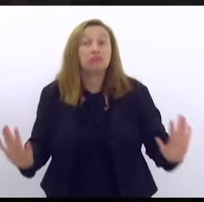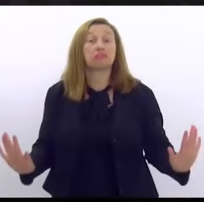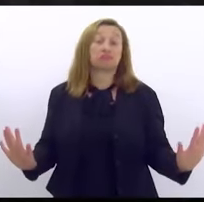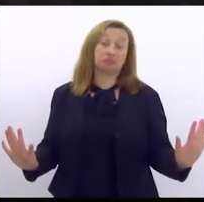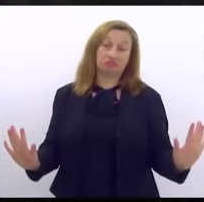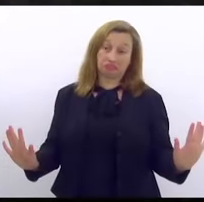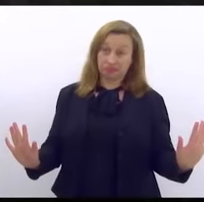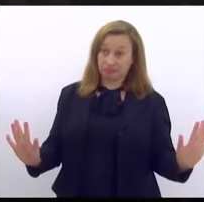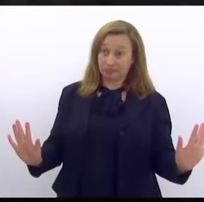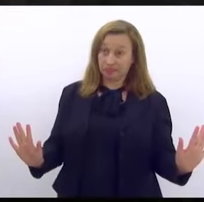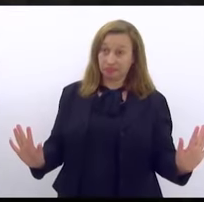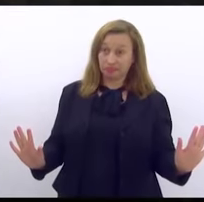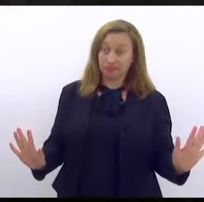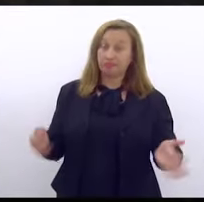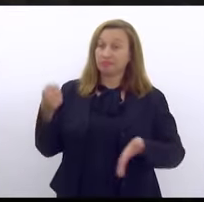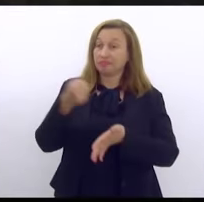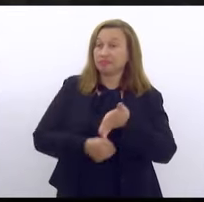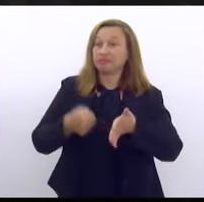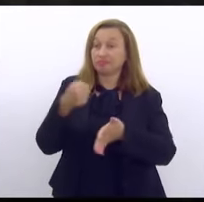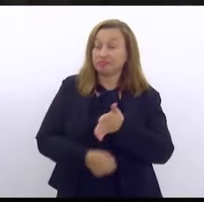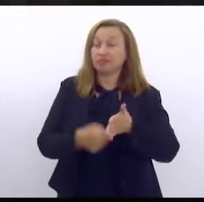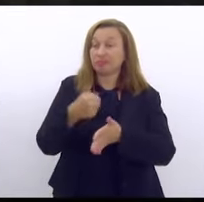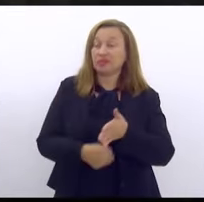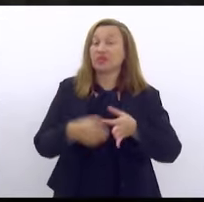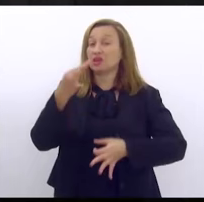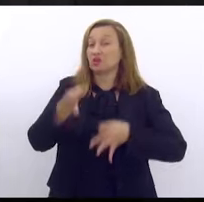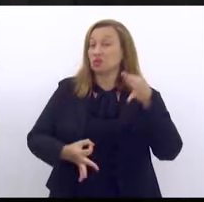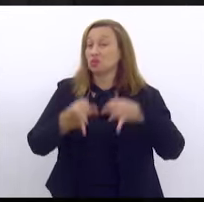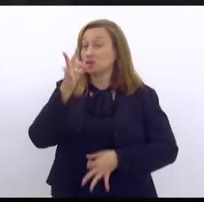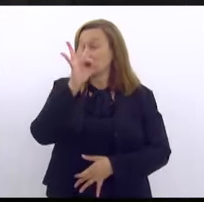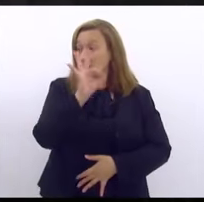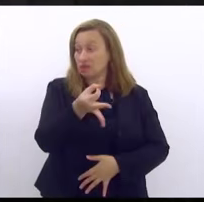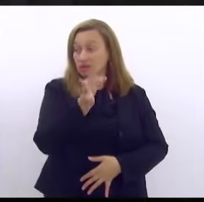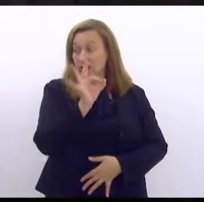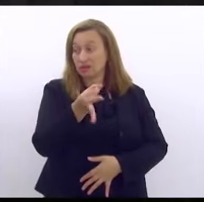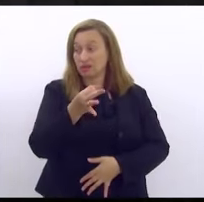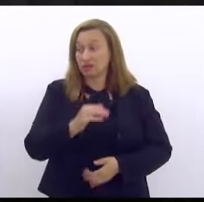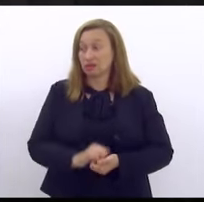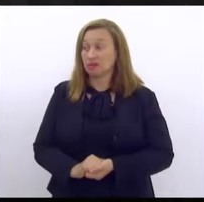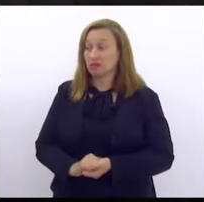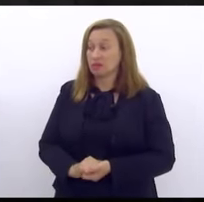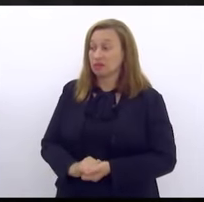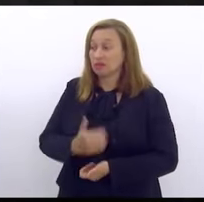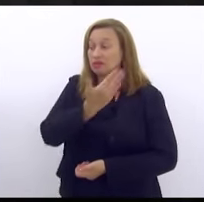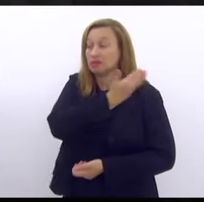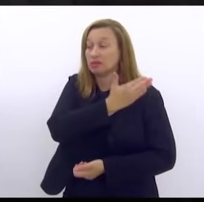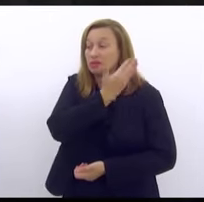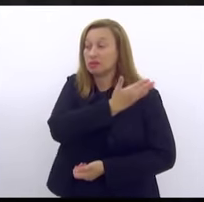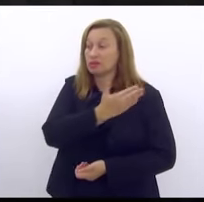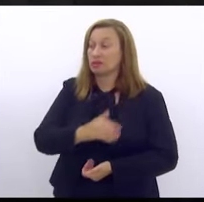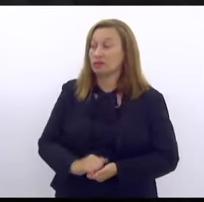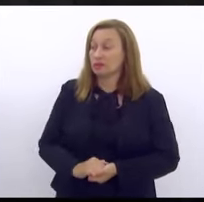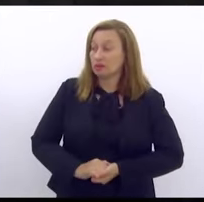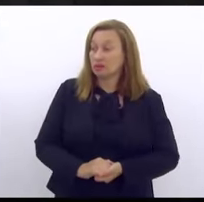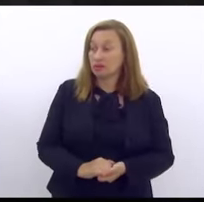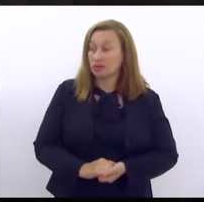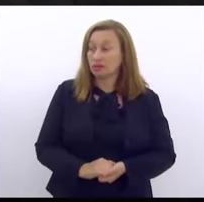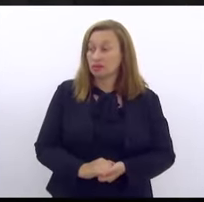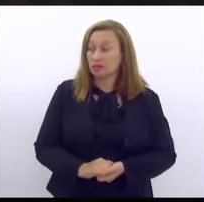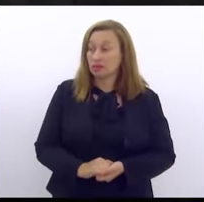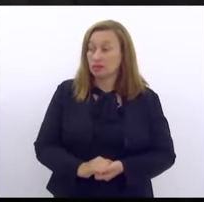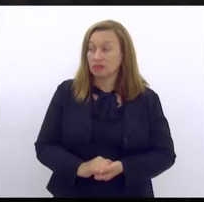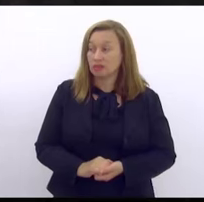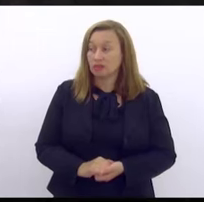é a questão da luta justa e correta contra o preconceito. E essas